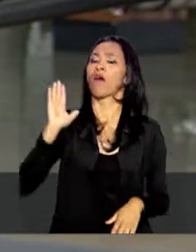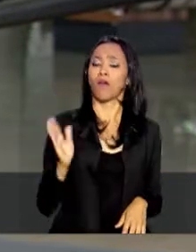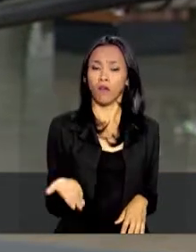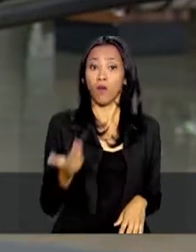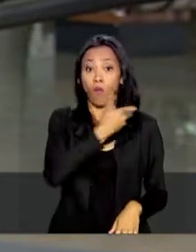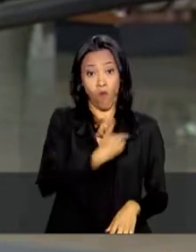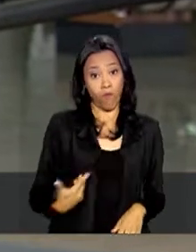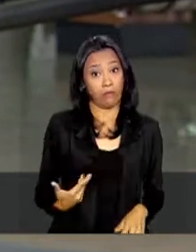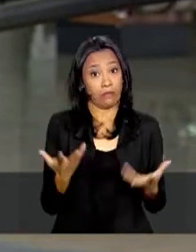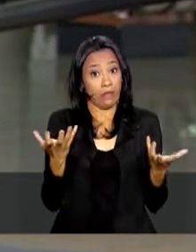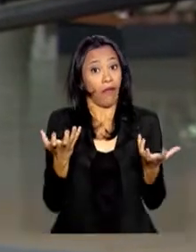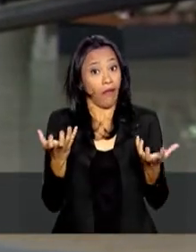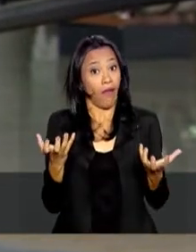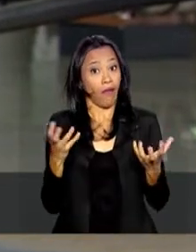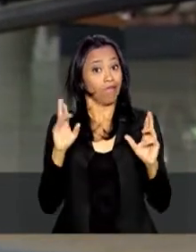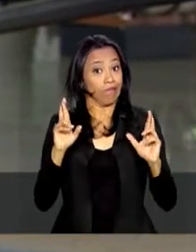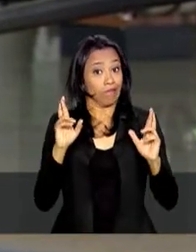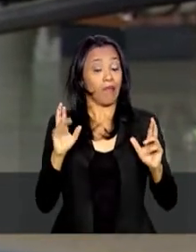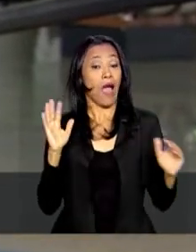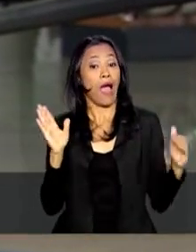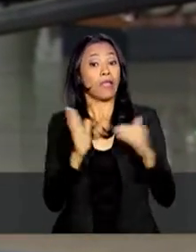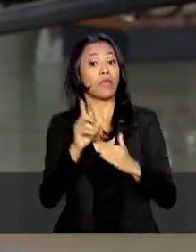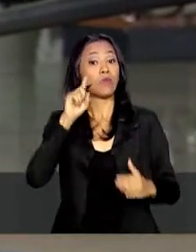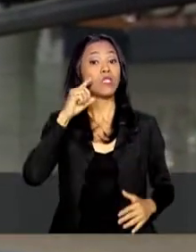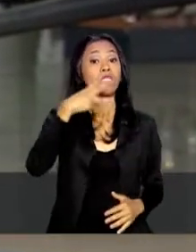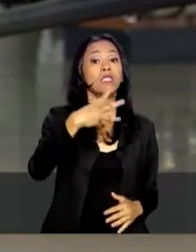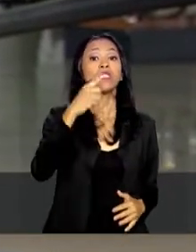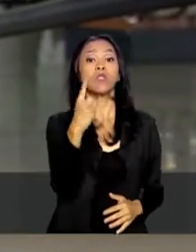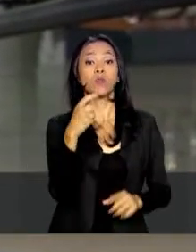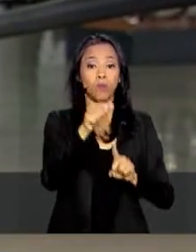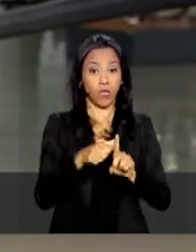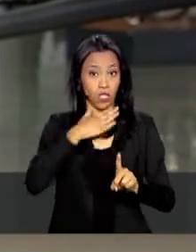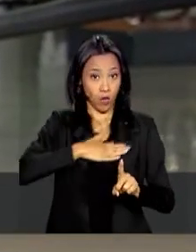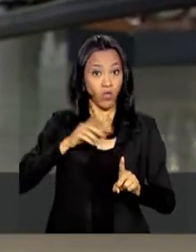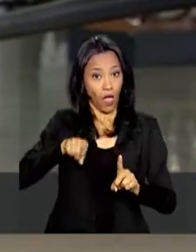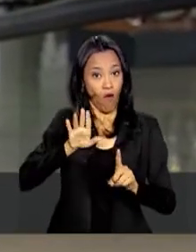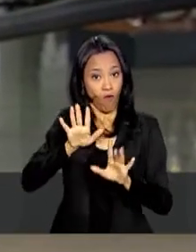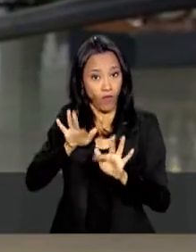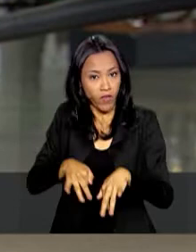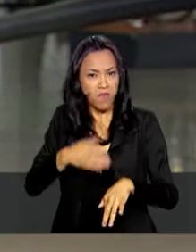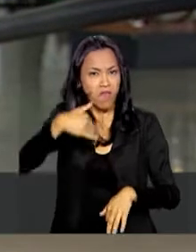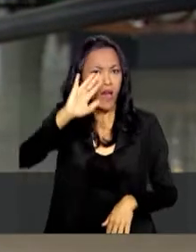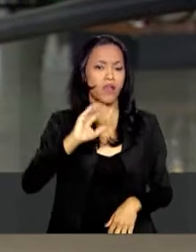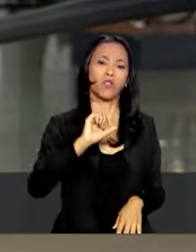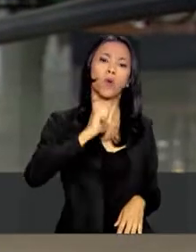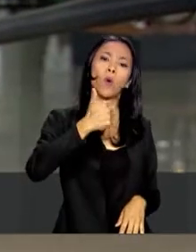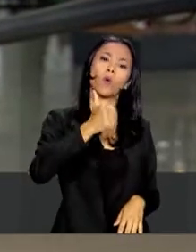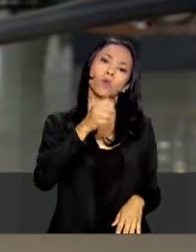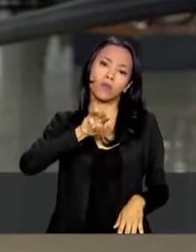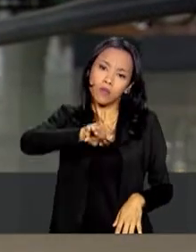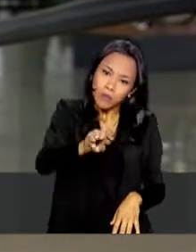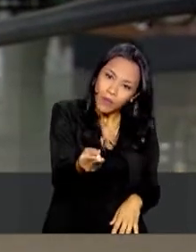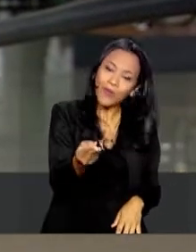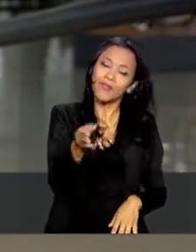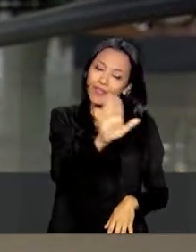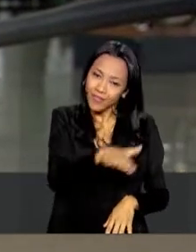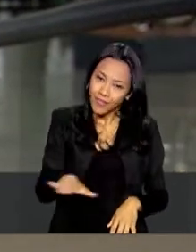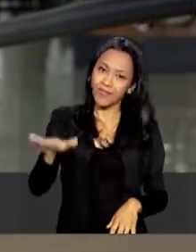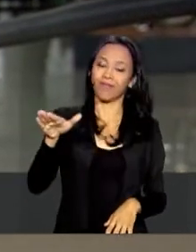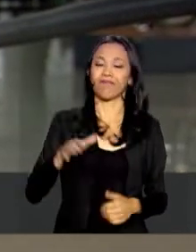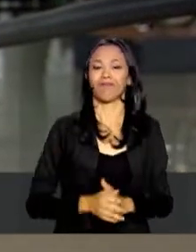governo espera vacinar até dia 31 de agosto que é o final da campanha mais de 11 milhões de crianças